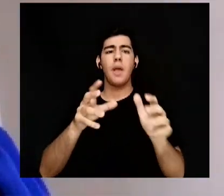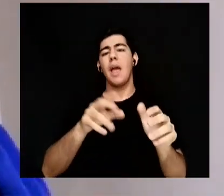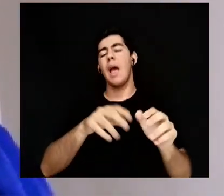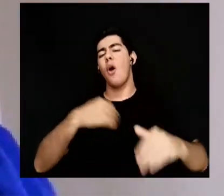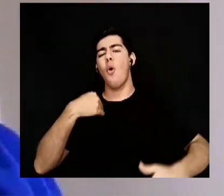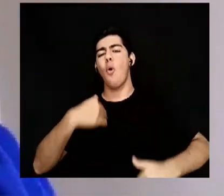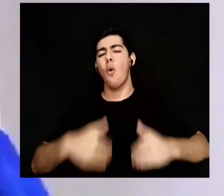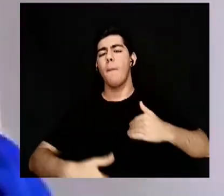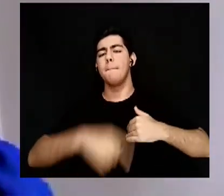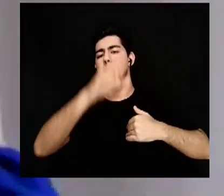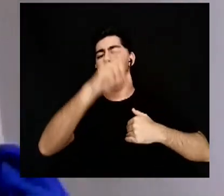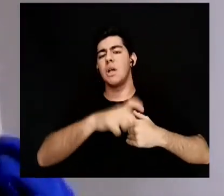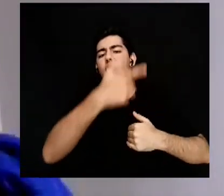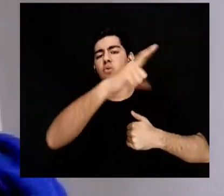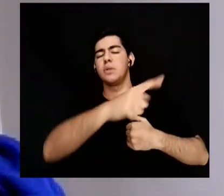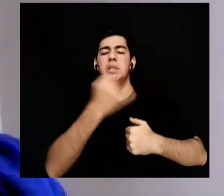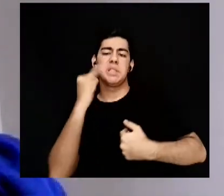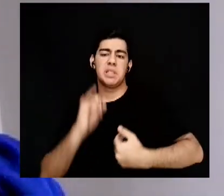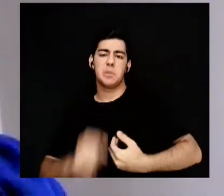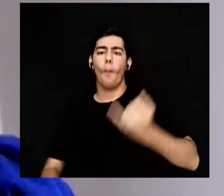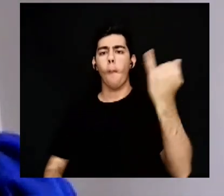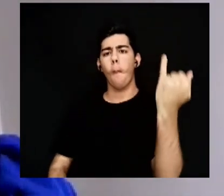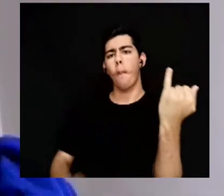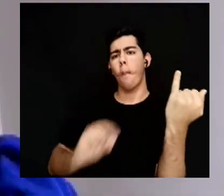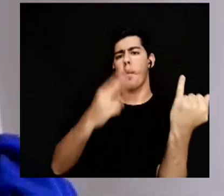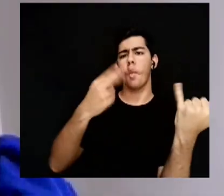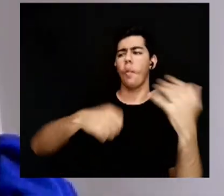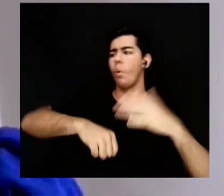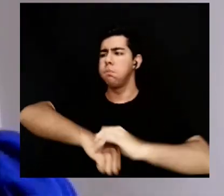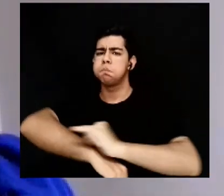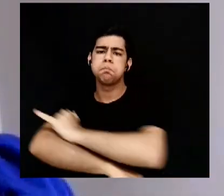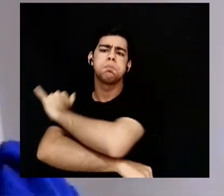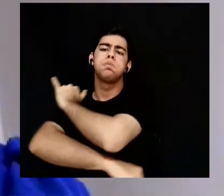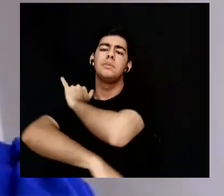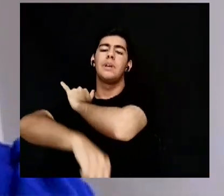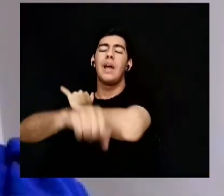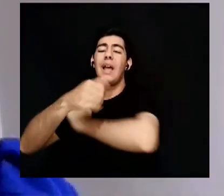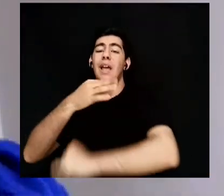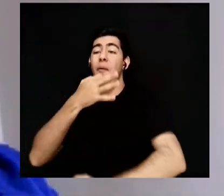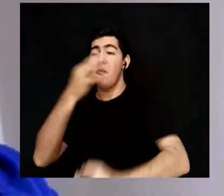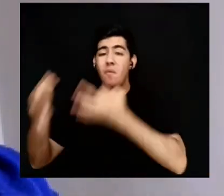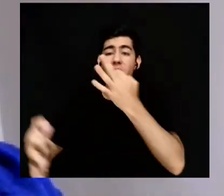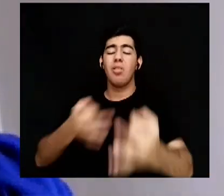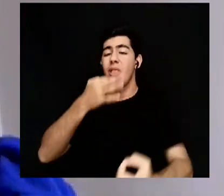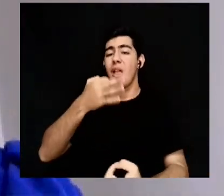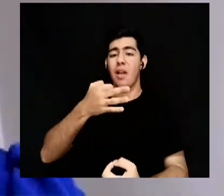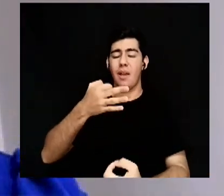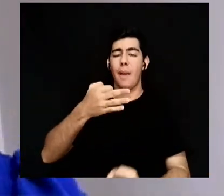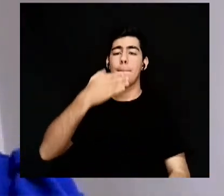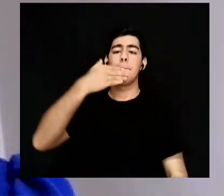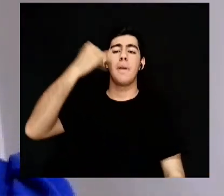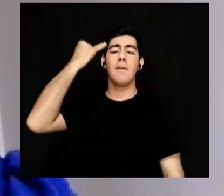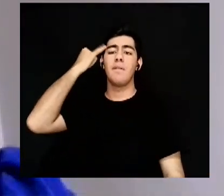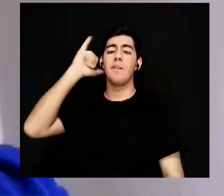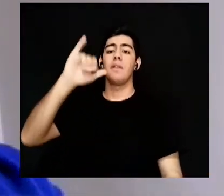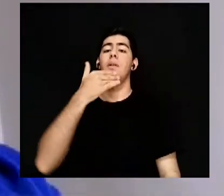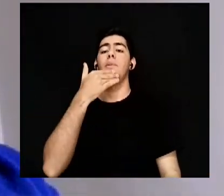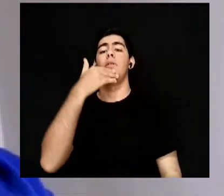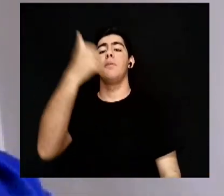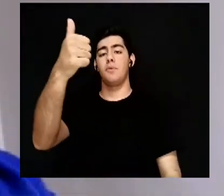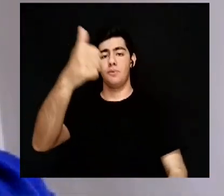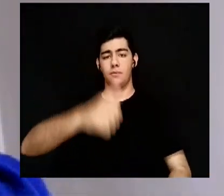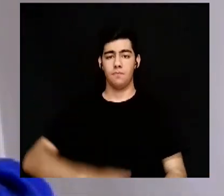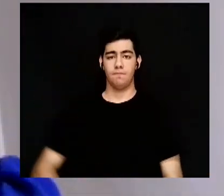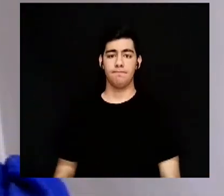está acima do peso, ou se está... quanto menos comentário, melhor, né? Quanto menos invasiva você vai ser, né?